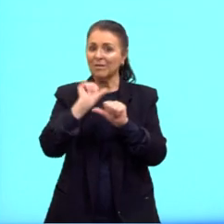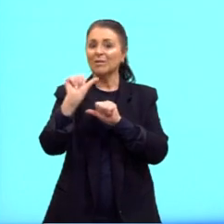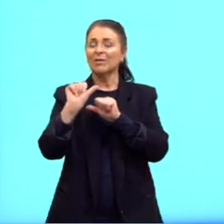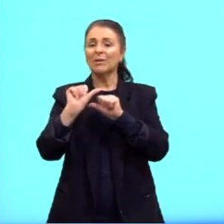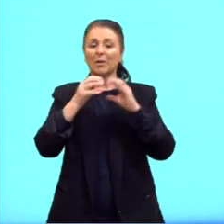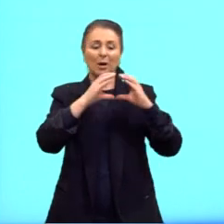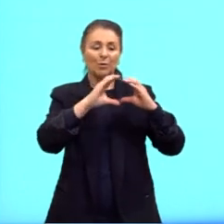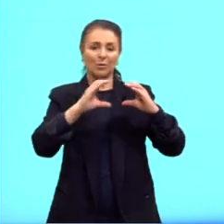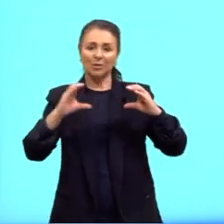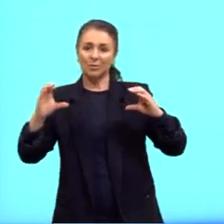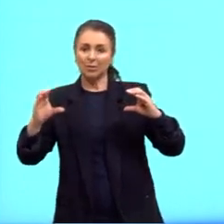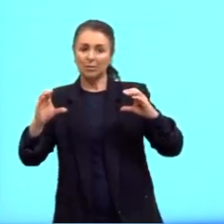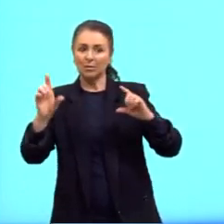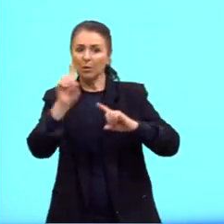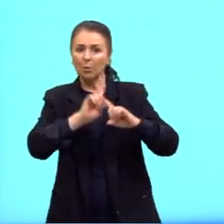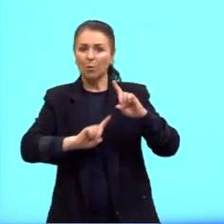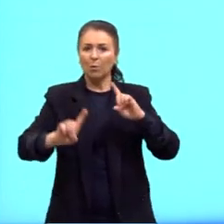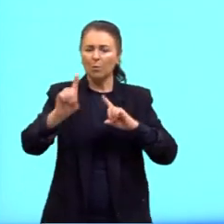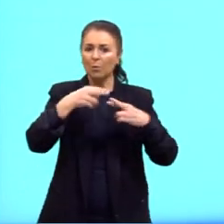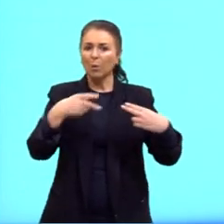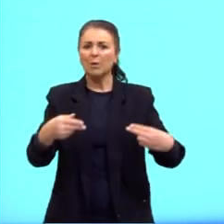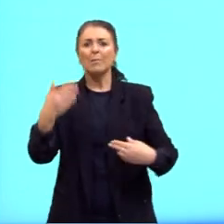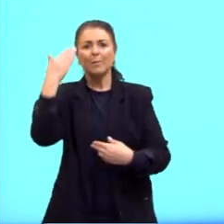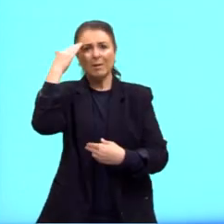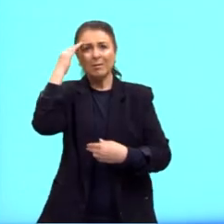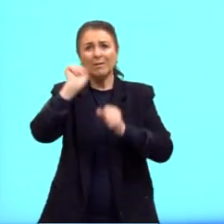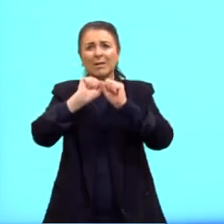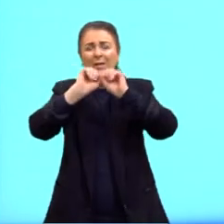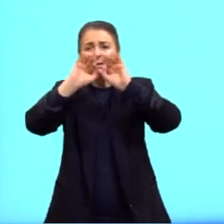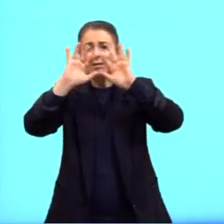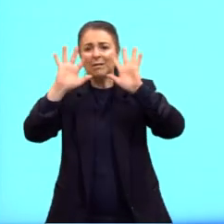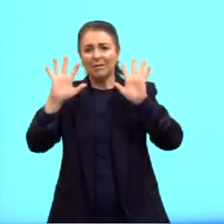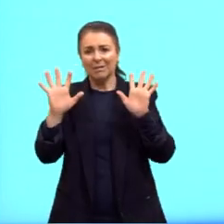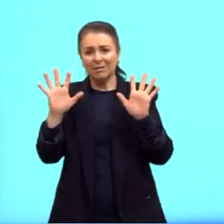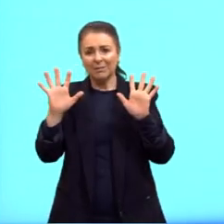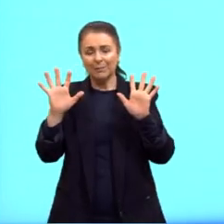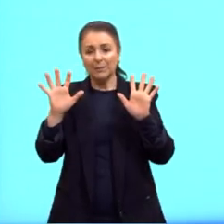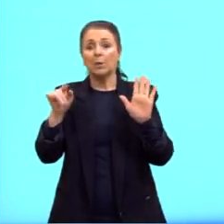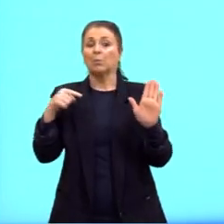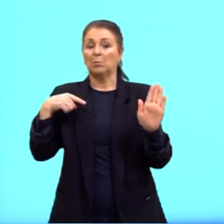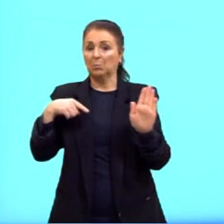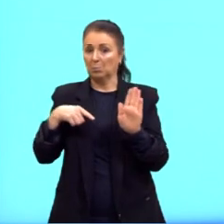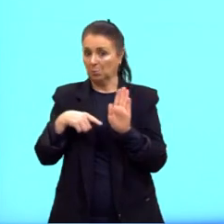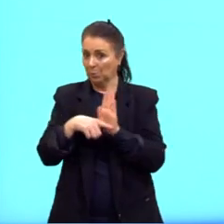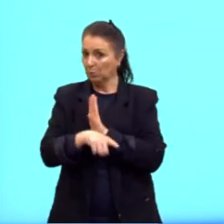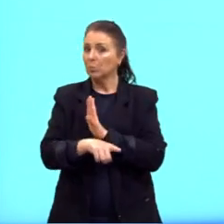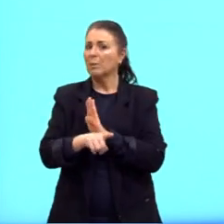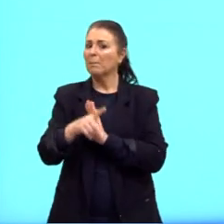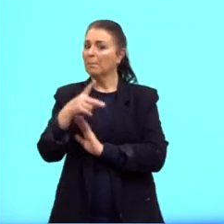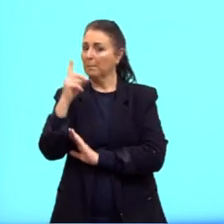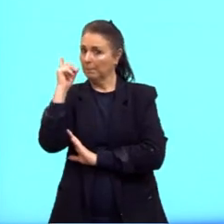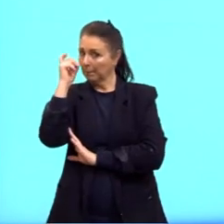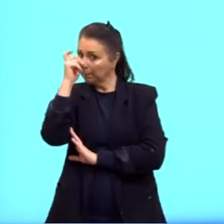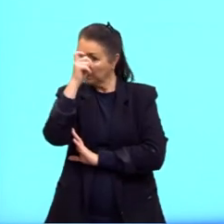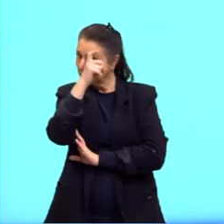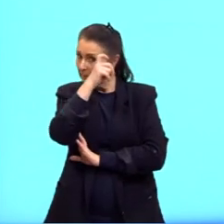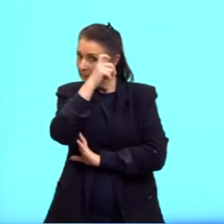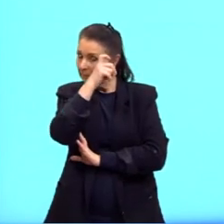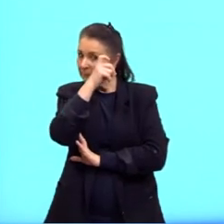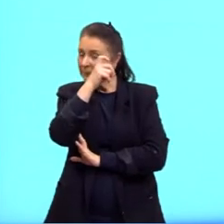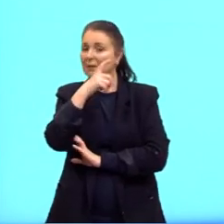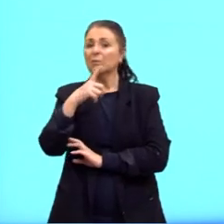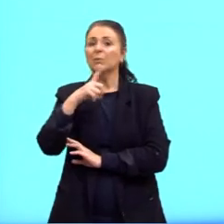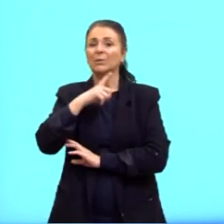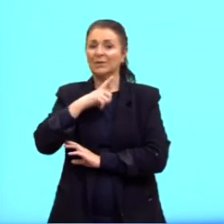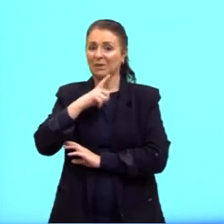circuito aqui em algo que a gente entenda né então vejam que sim é só questão aqui ela foi bem difícil né nessa